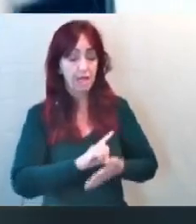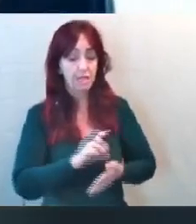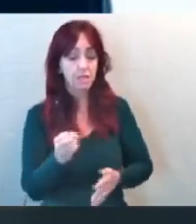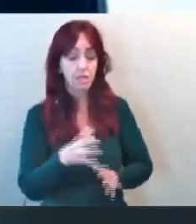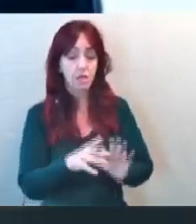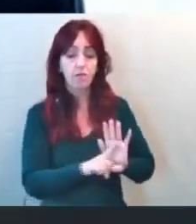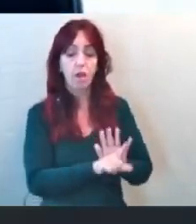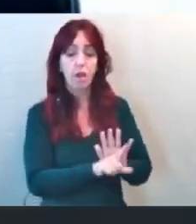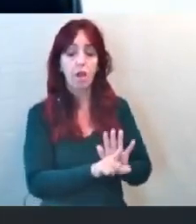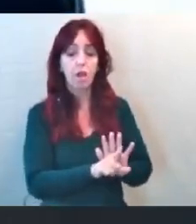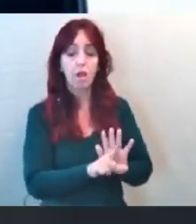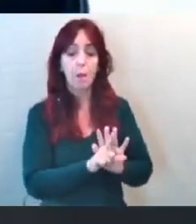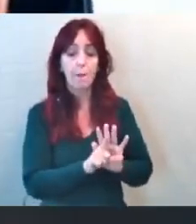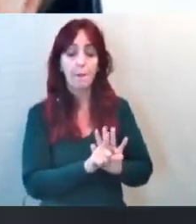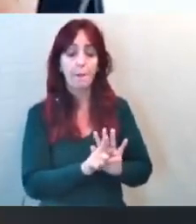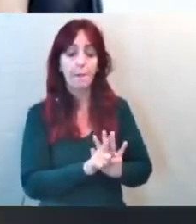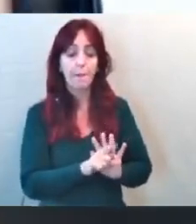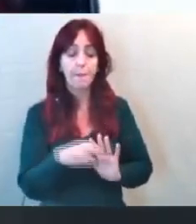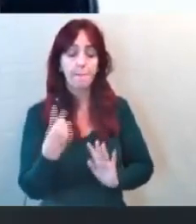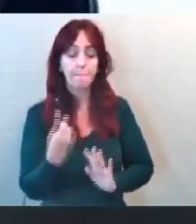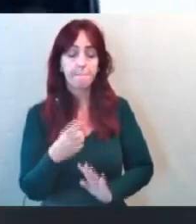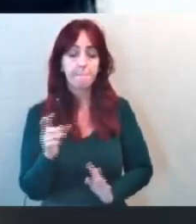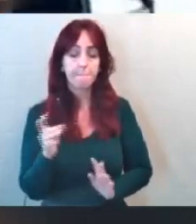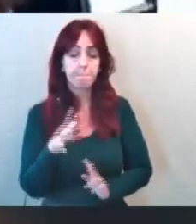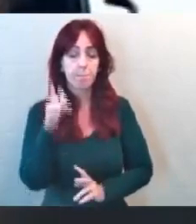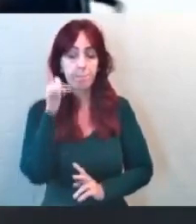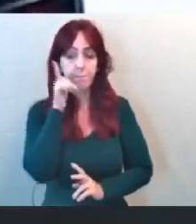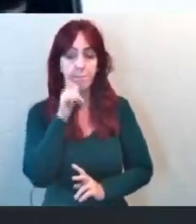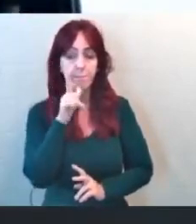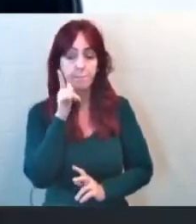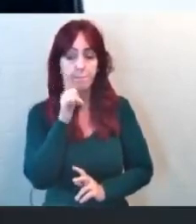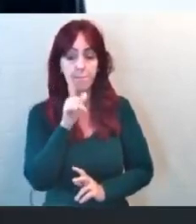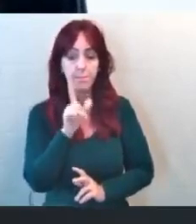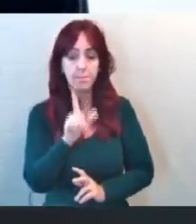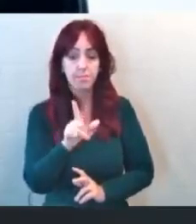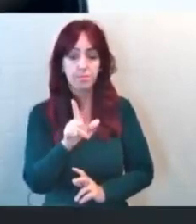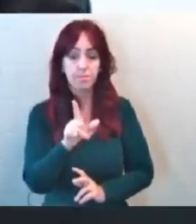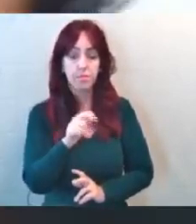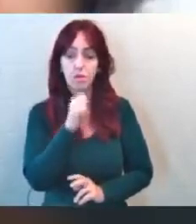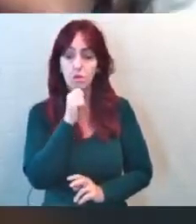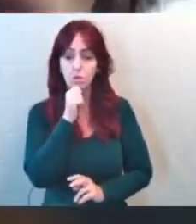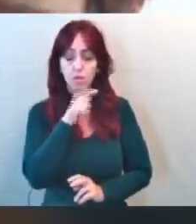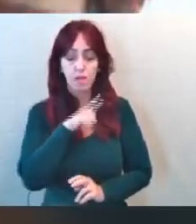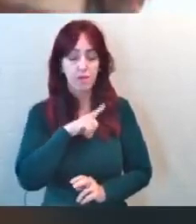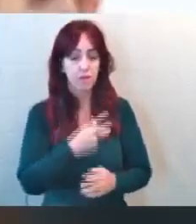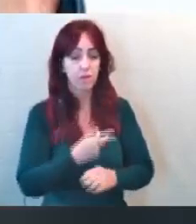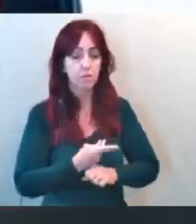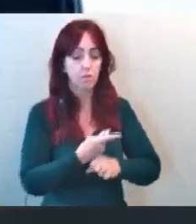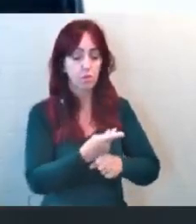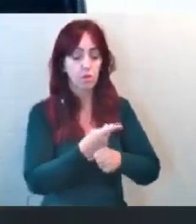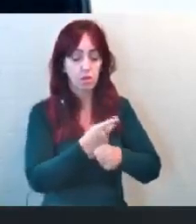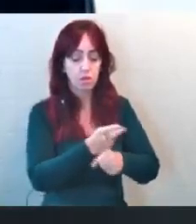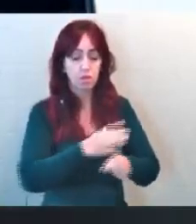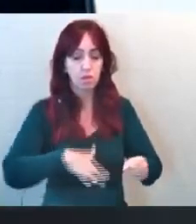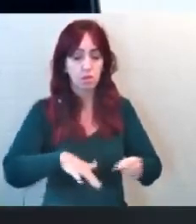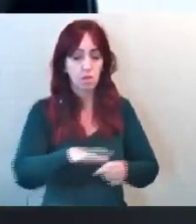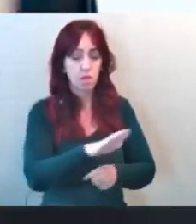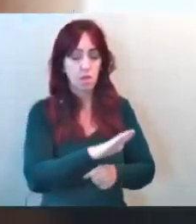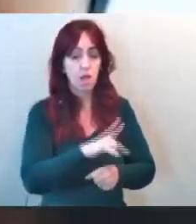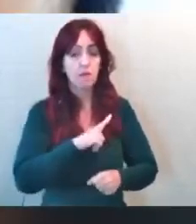ela foi. Nós só conseguimos isso. Eu não estava aqui na Procuradoria Geral, mas eu sou procurador do município, eu estava na